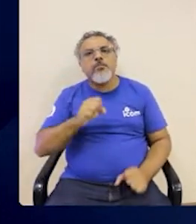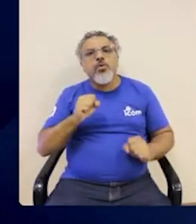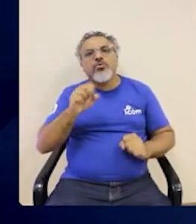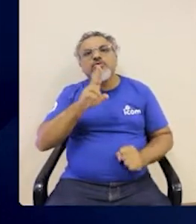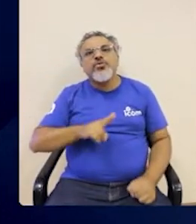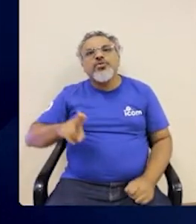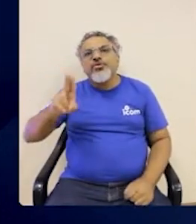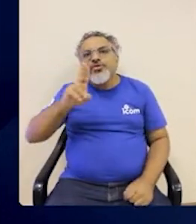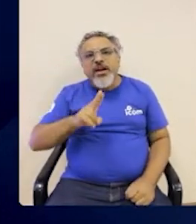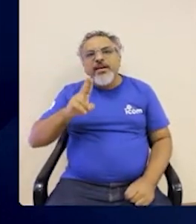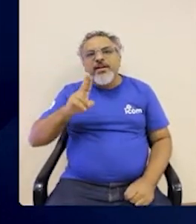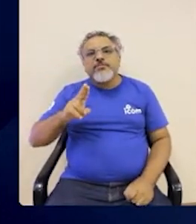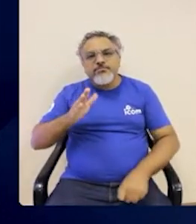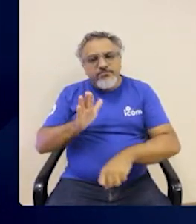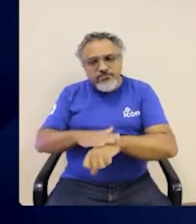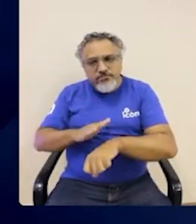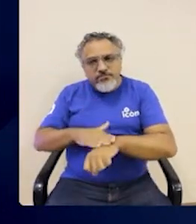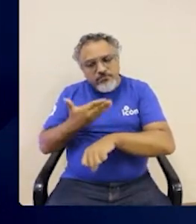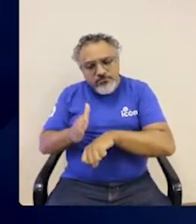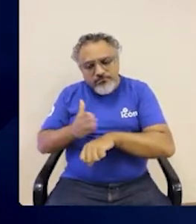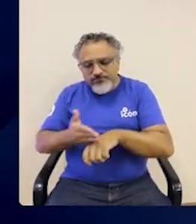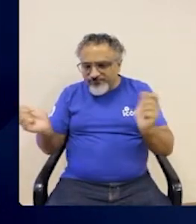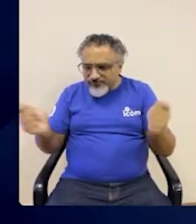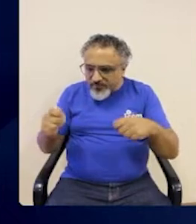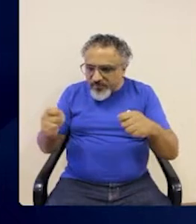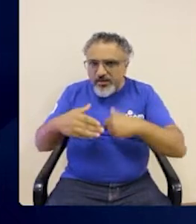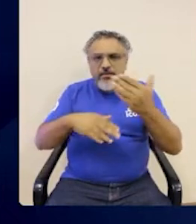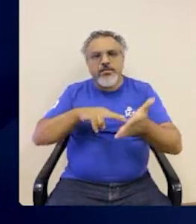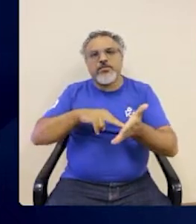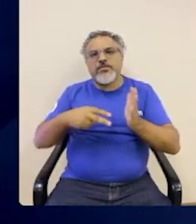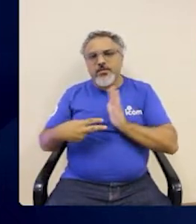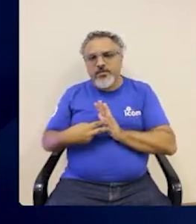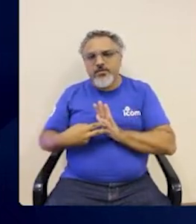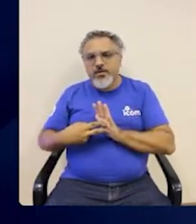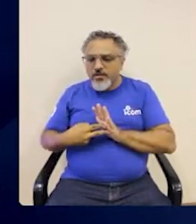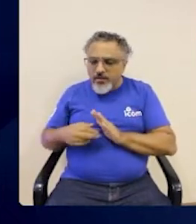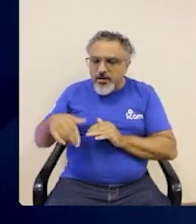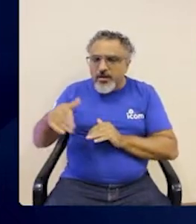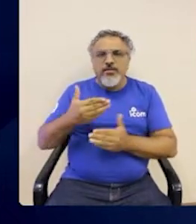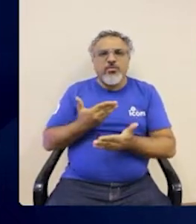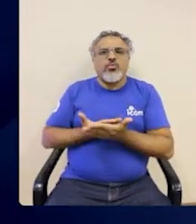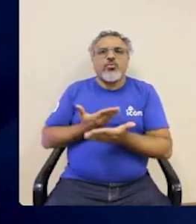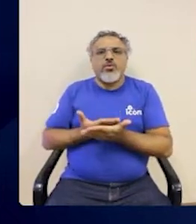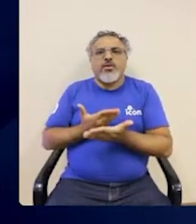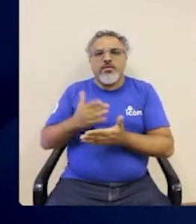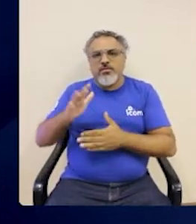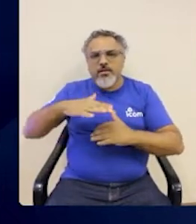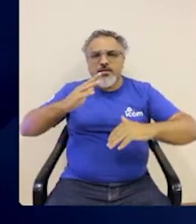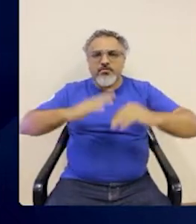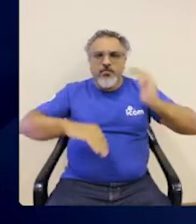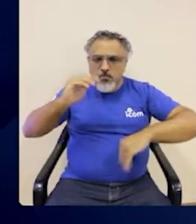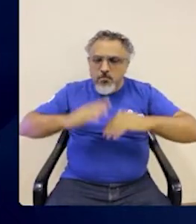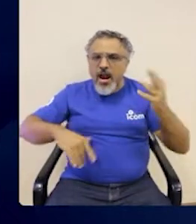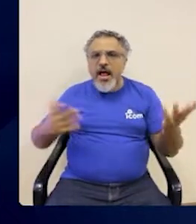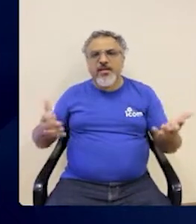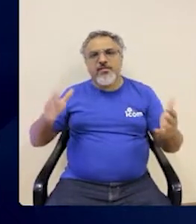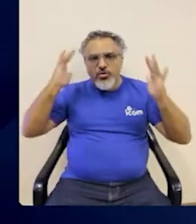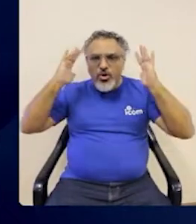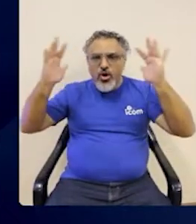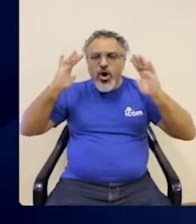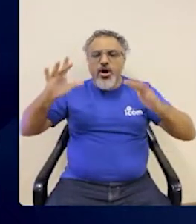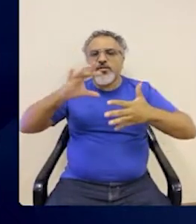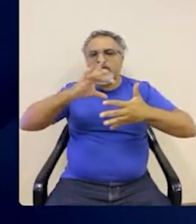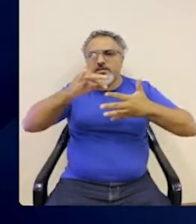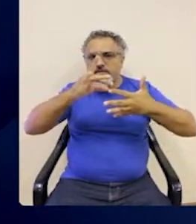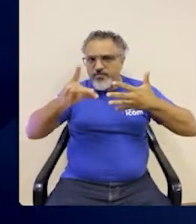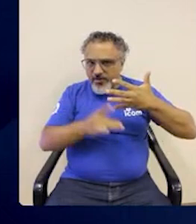essas habilidades e competências para dar um aprendizado mais significativo também para esses estudantes, nos cenários de prática, nos cenários teóricos das